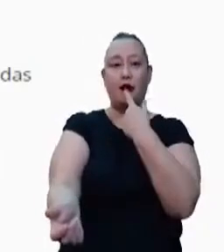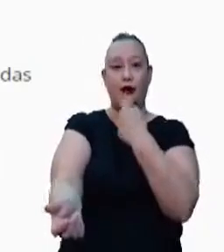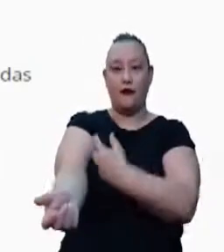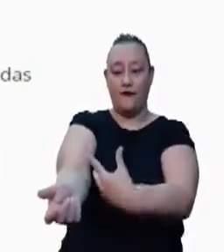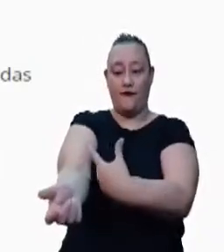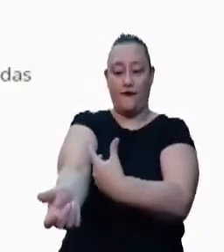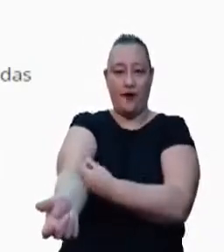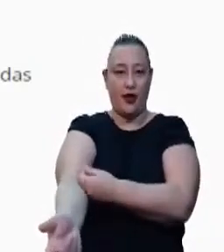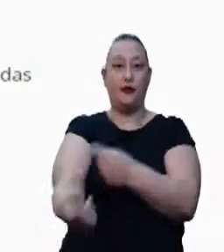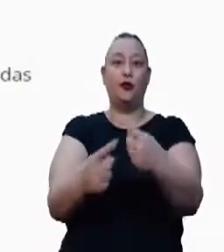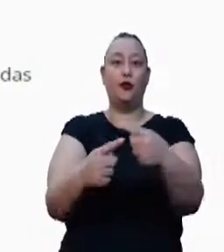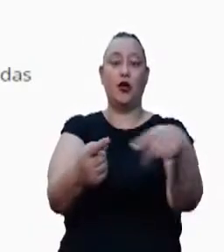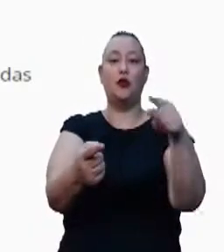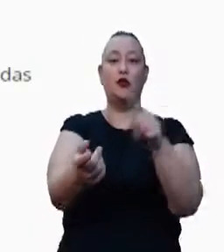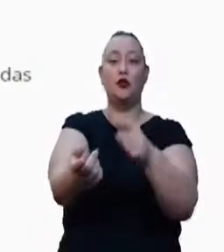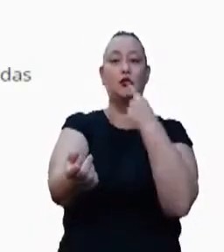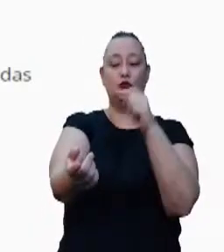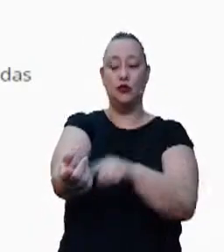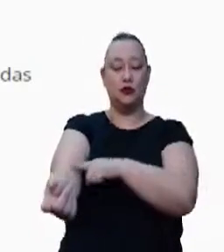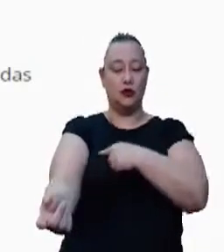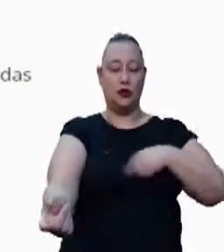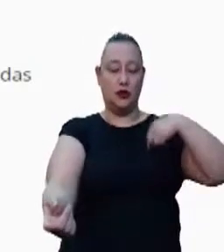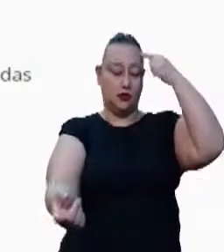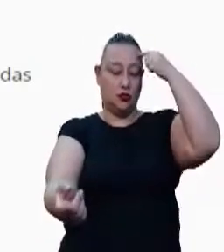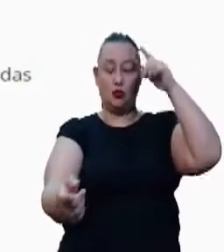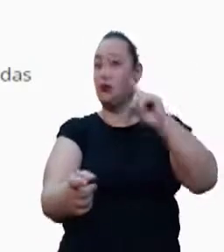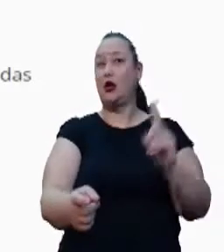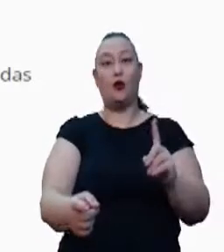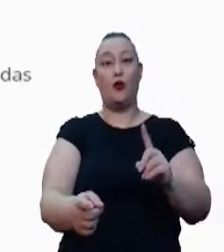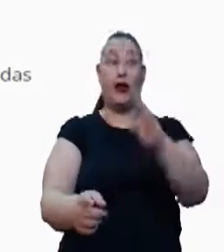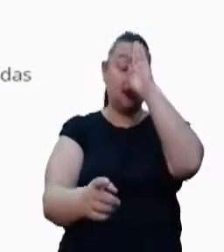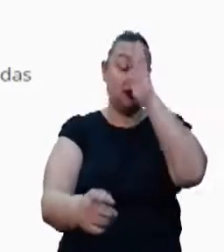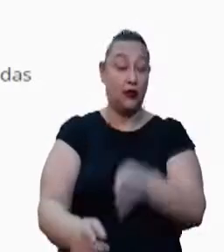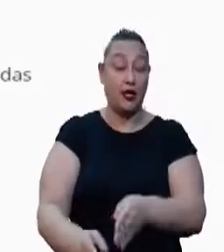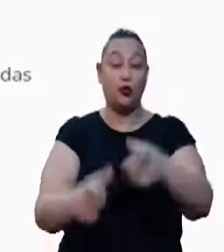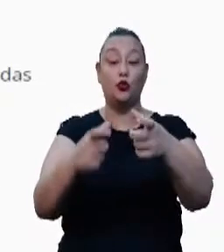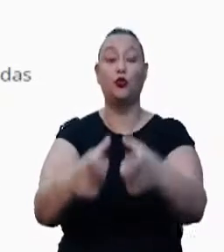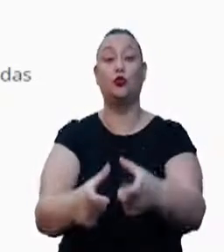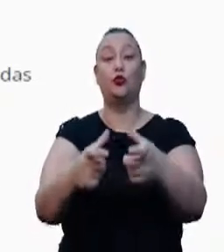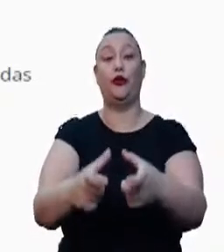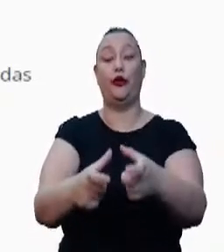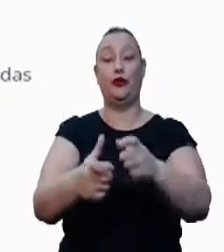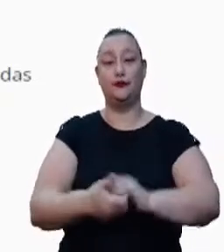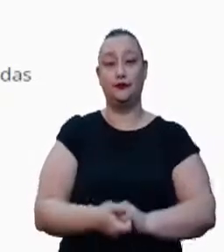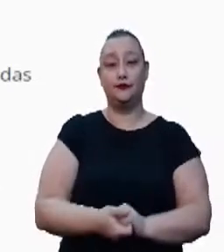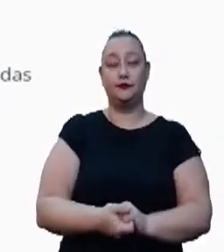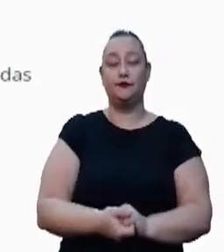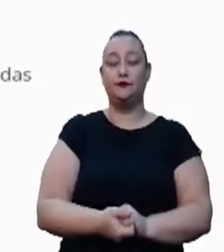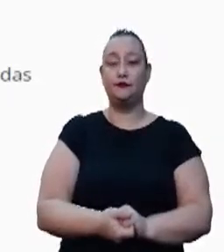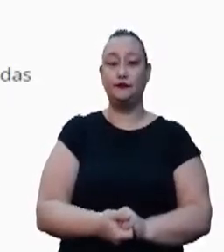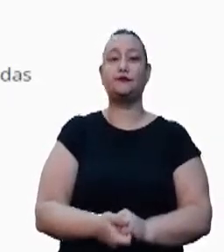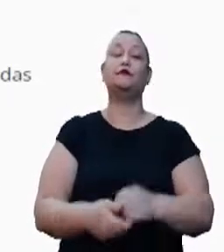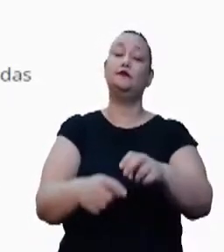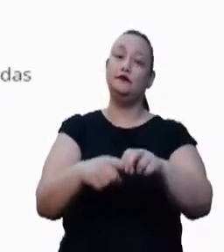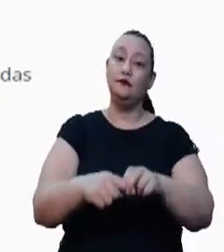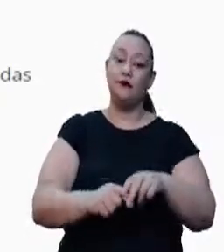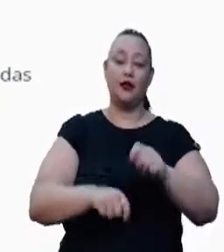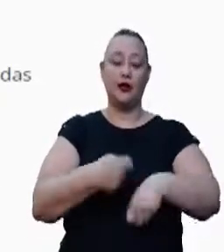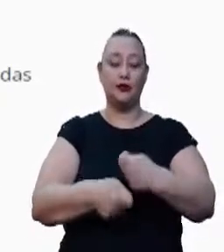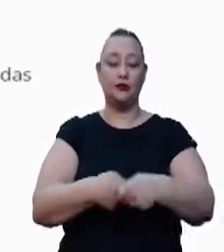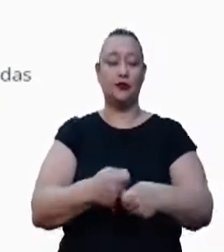que, através do sangue, ela chegue naquele músculo, não. Você tem que aplicar diretamente naquele músculo. Então, por isso que a administração